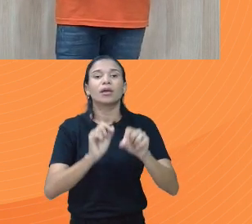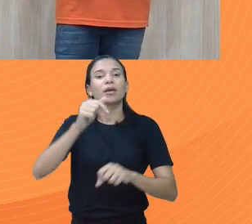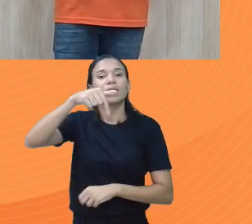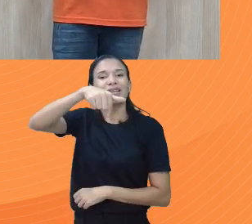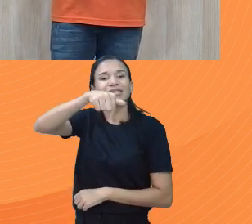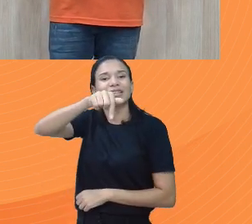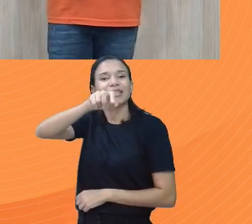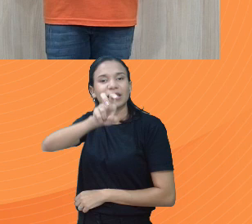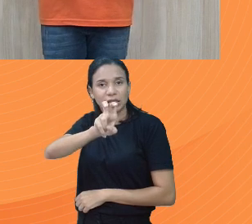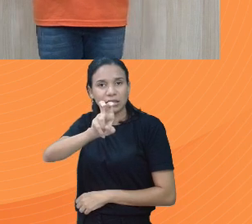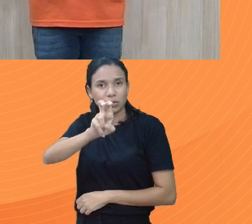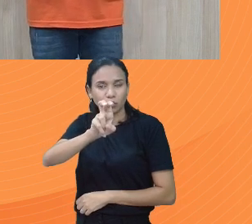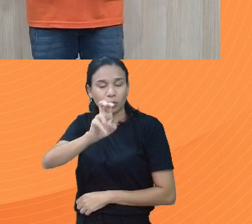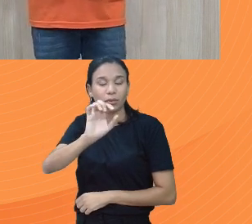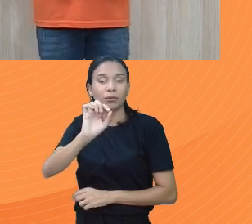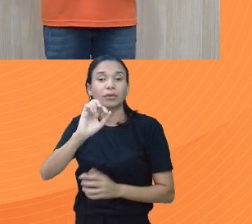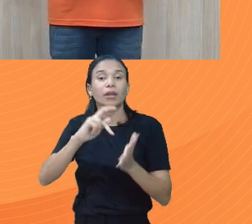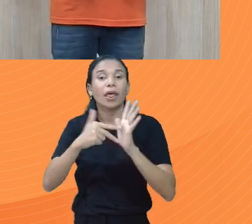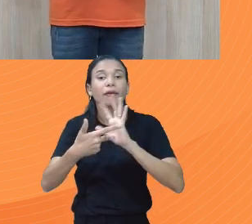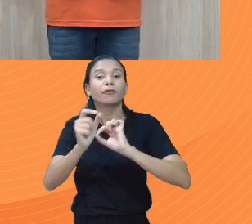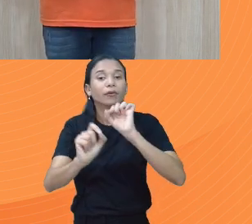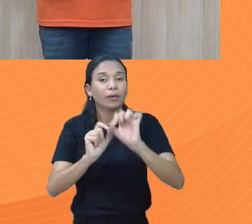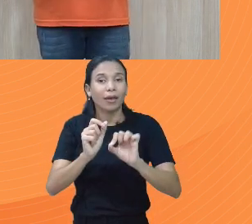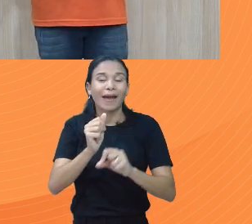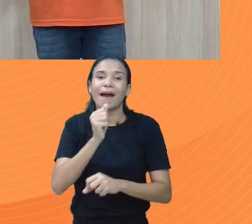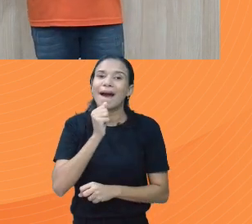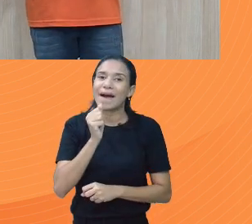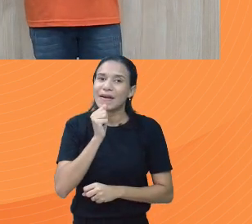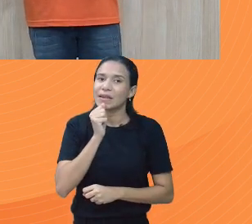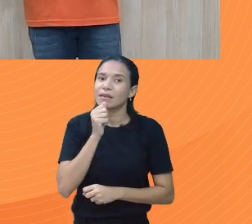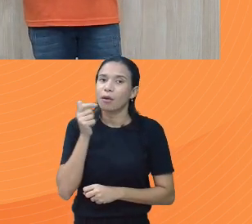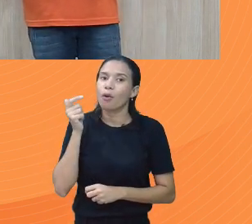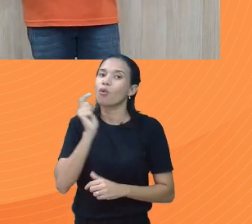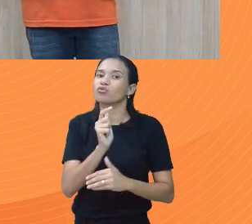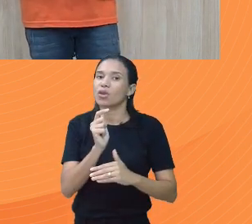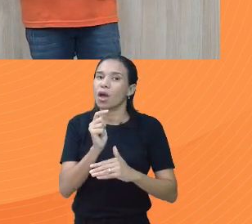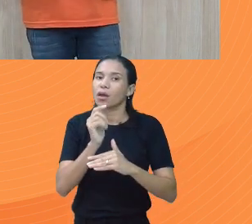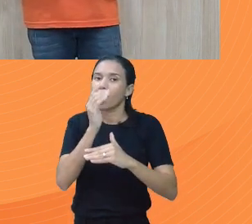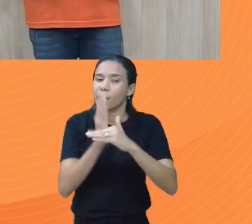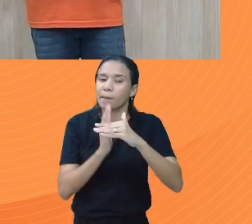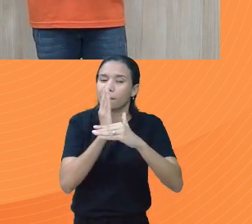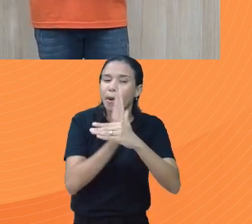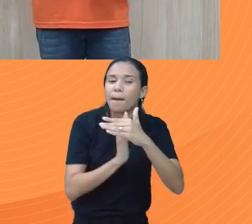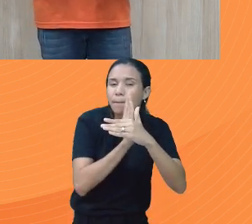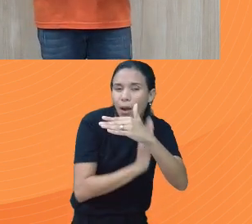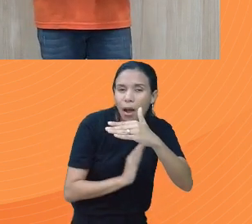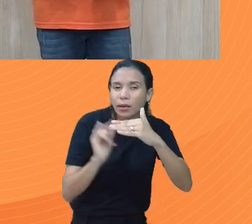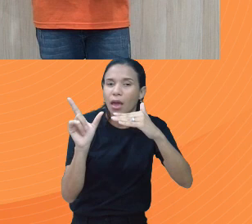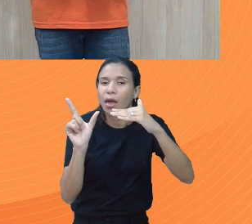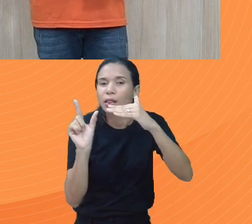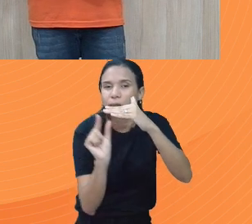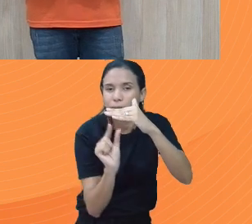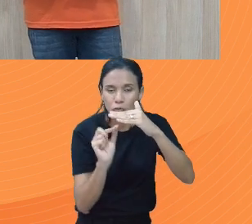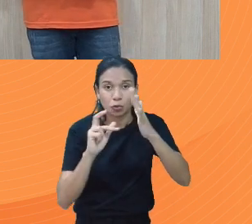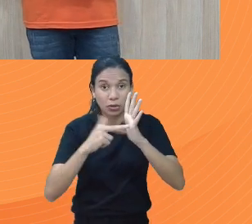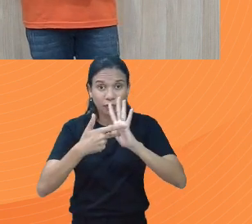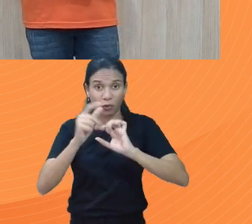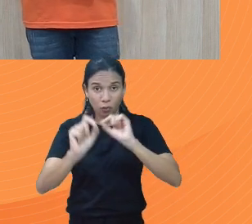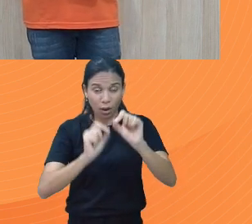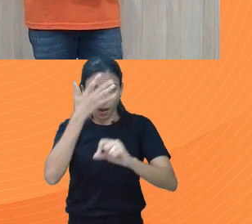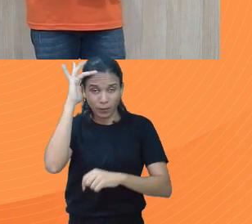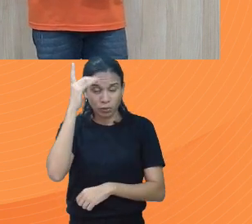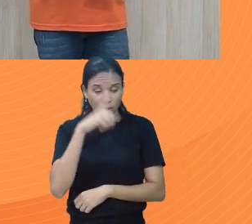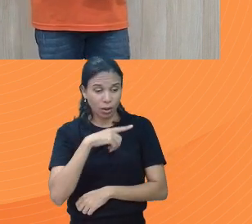75 centésimos, é uma fração que eu ainda tenho como reduzir. O que é você reduzir uma fração? É você dividir